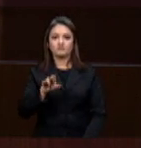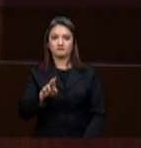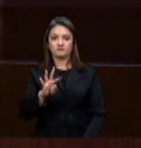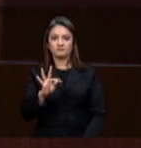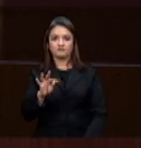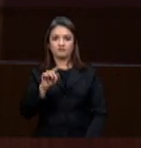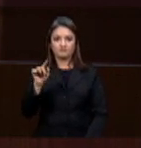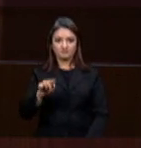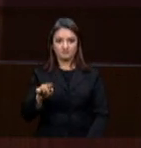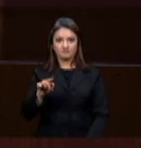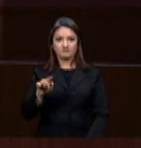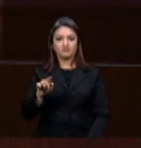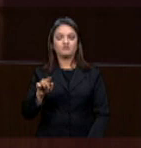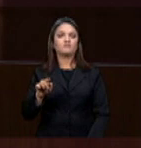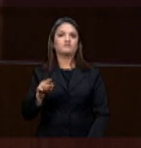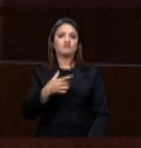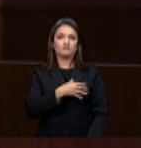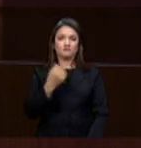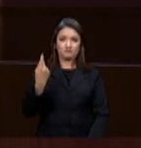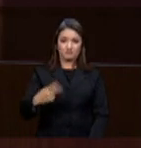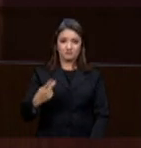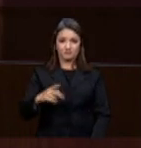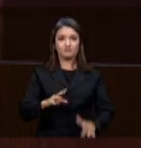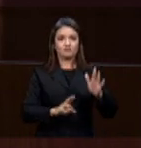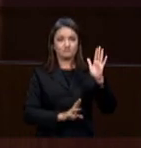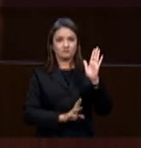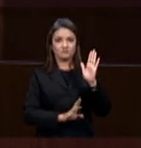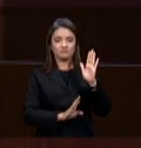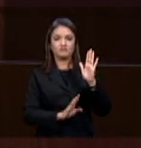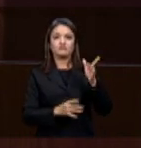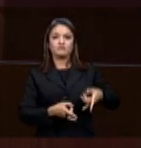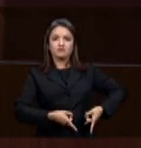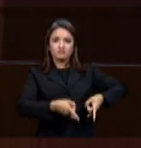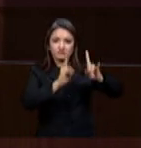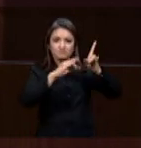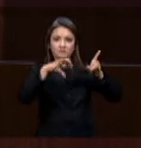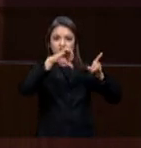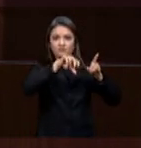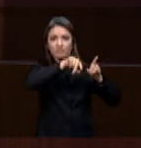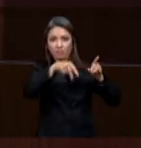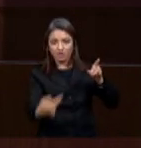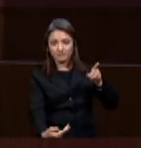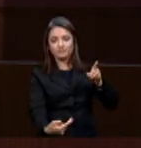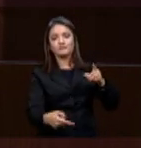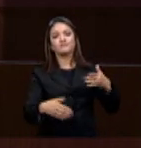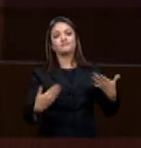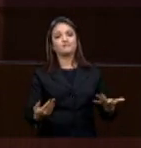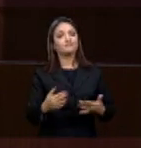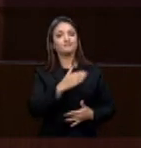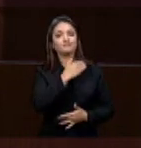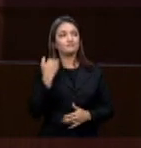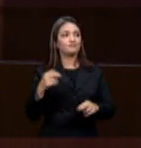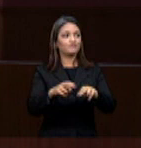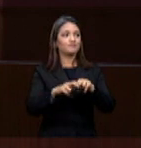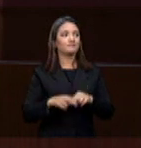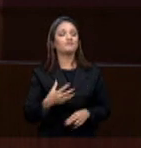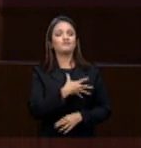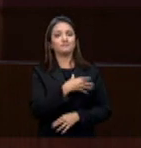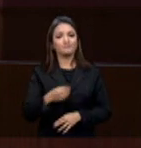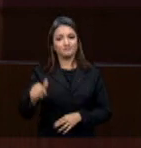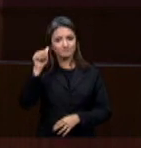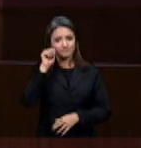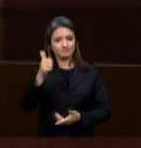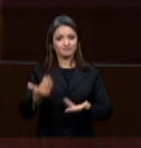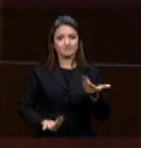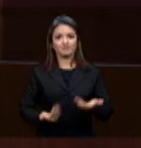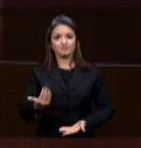despencou do 9º andar no descaso morreu porque era filho da empregada é porque empregada não